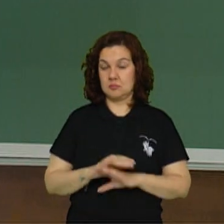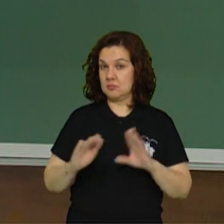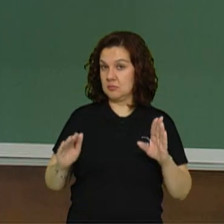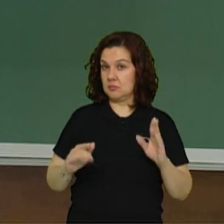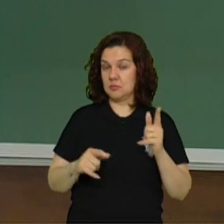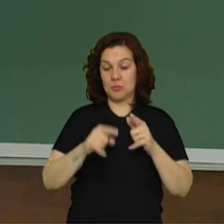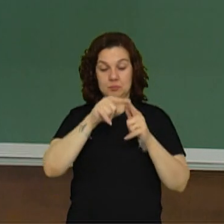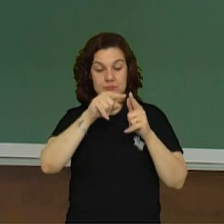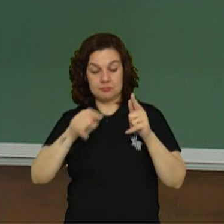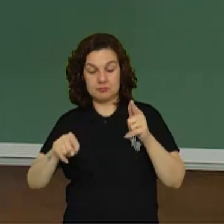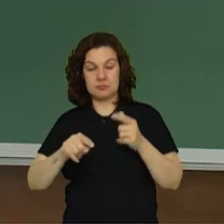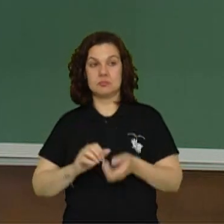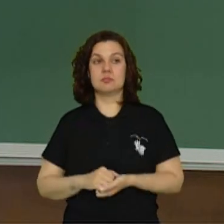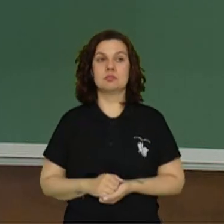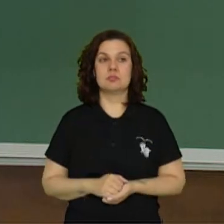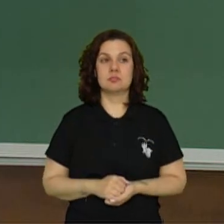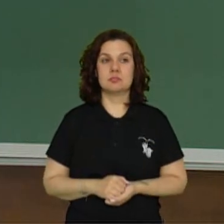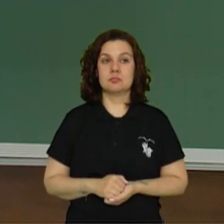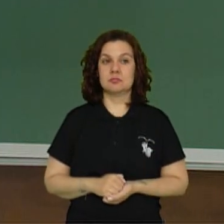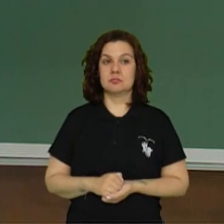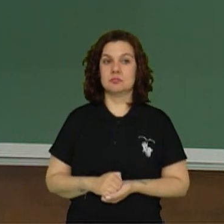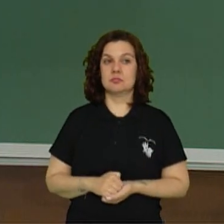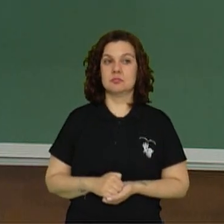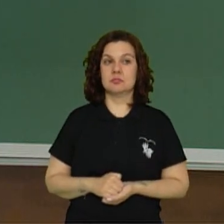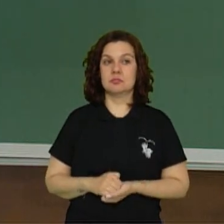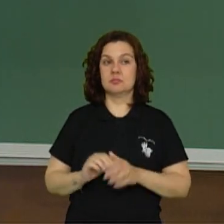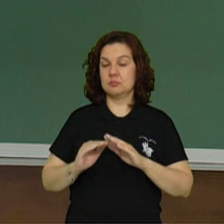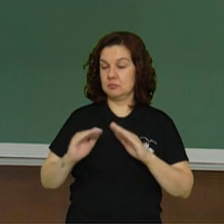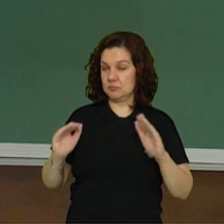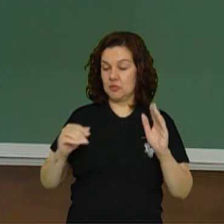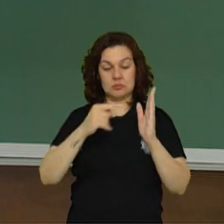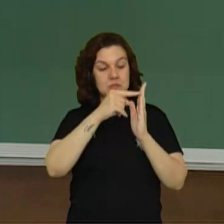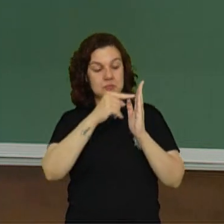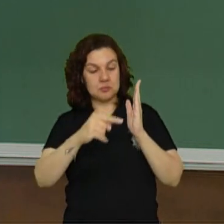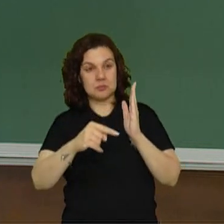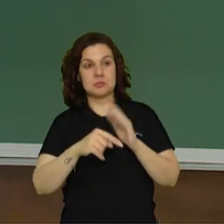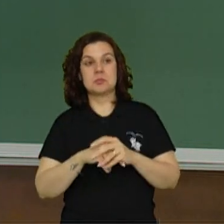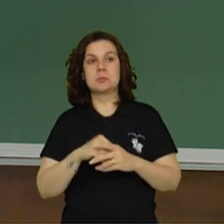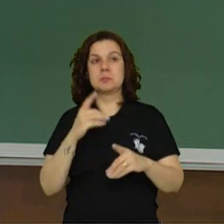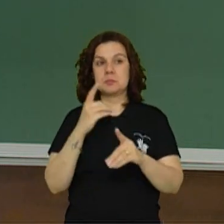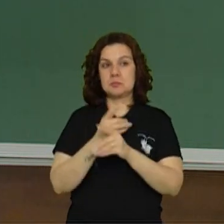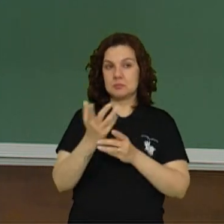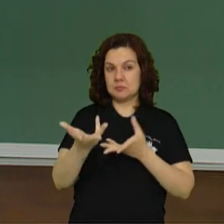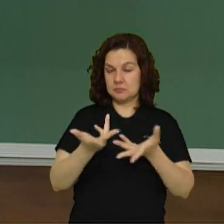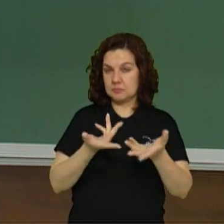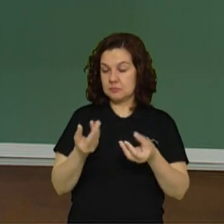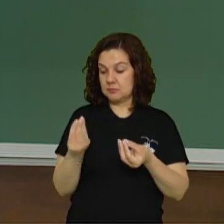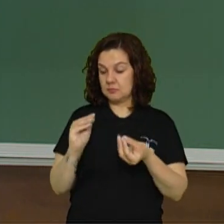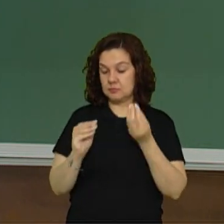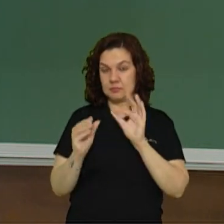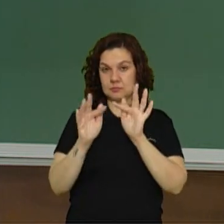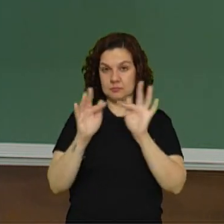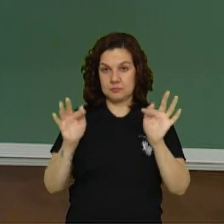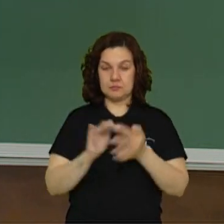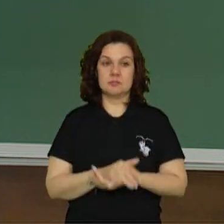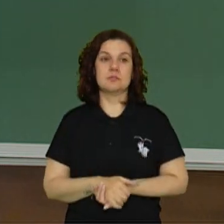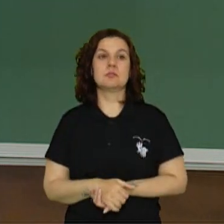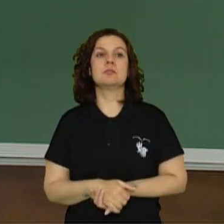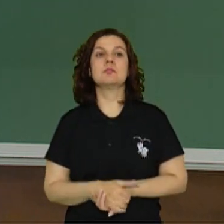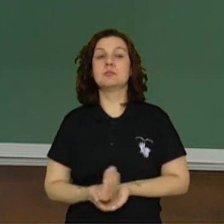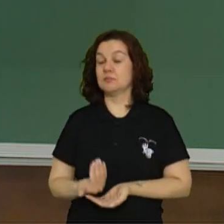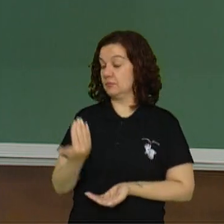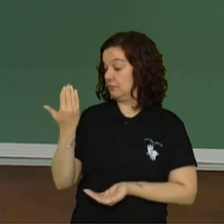Teorema de Pitágoras. Tá bom? Faço o desenho aqui, encontre os elementos para colocar na fórmula do Teorema de